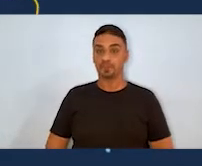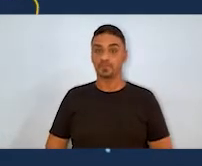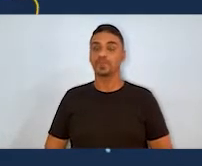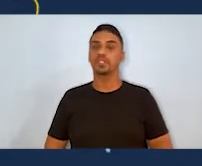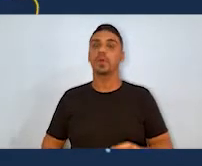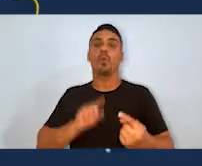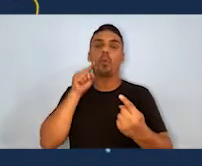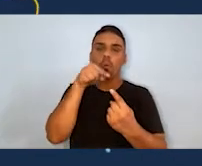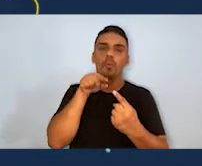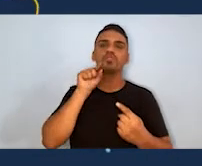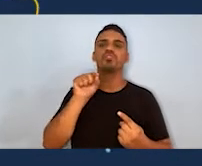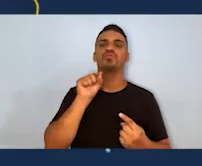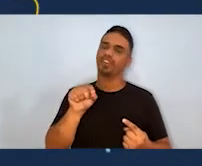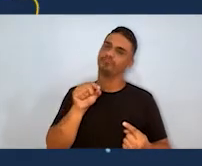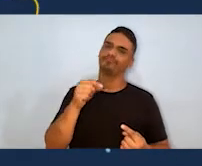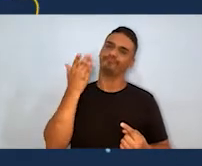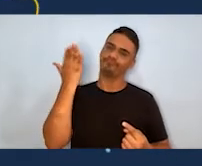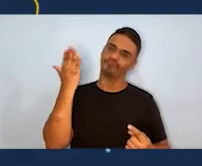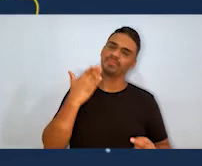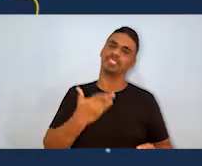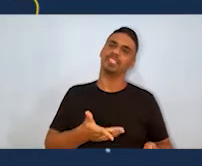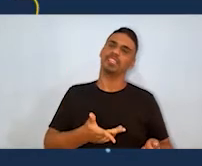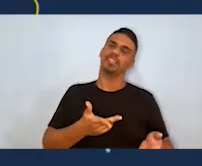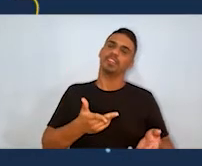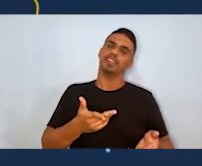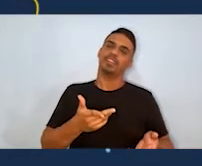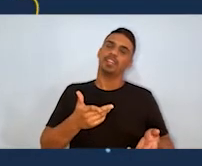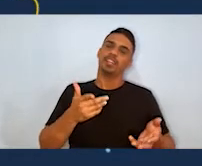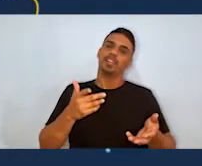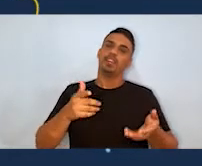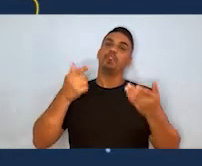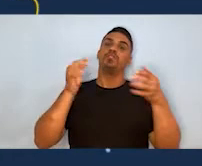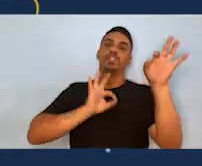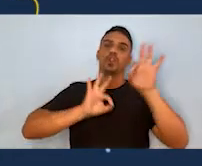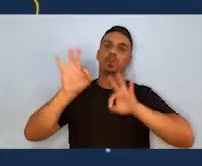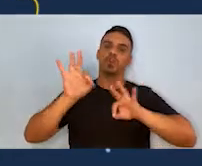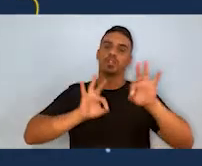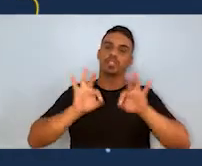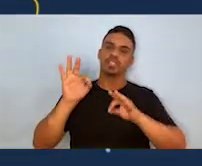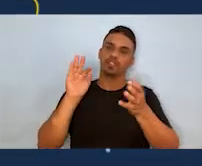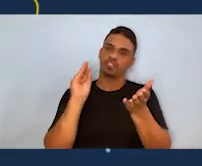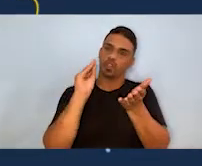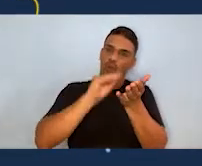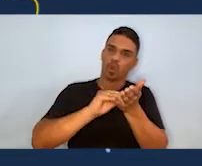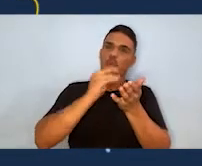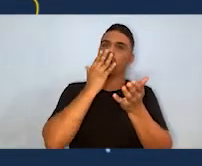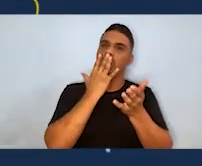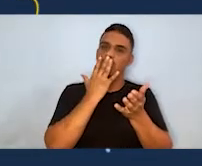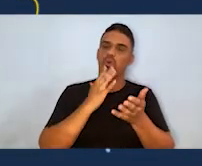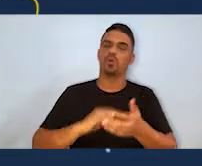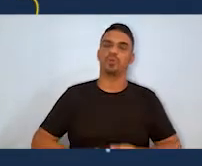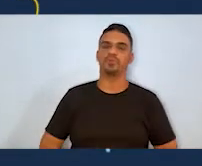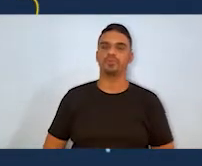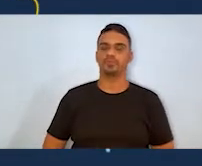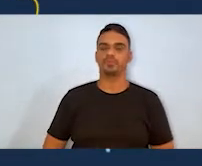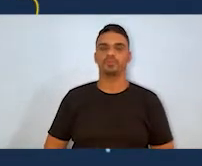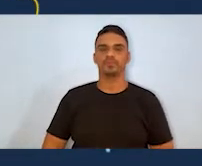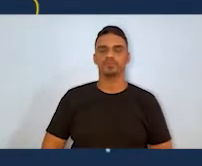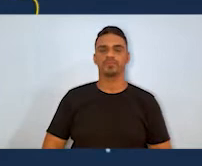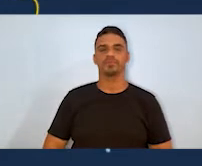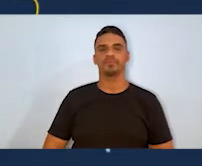Então, a ideia é essa, gente. A gente coloca... Opa, fiz bobagem aqui.